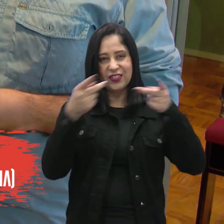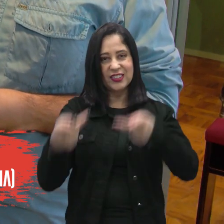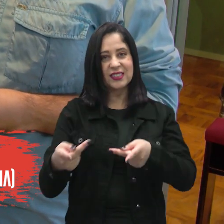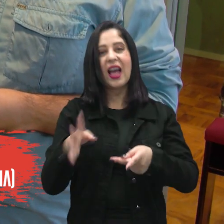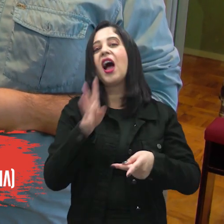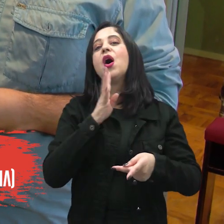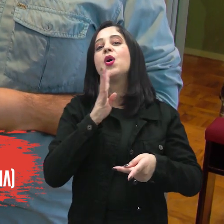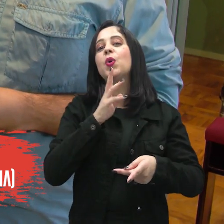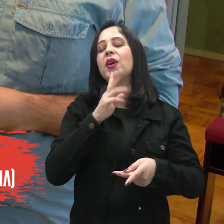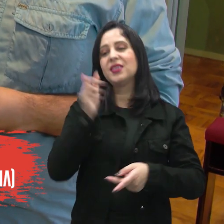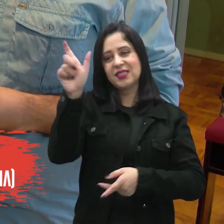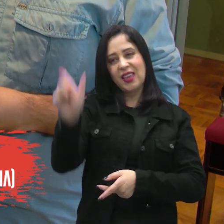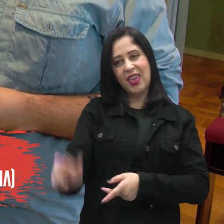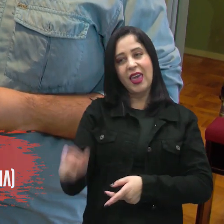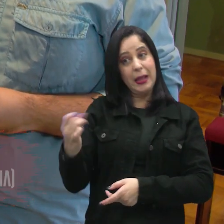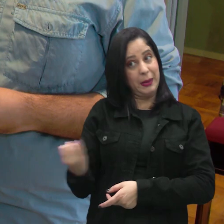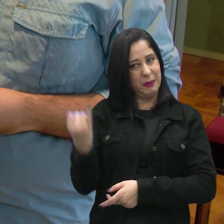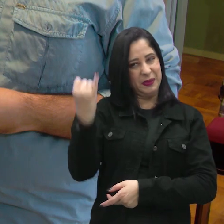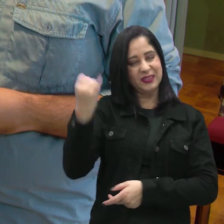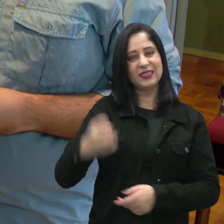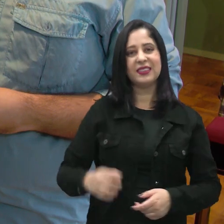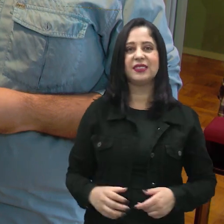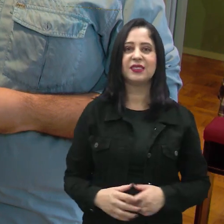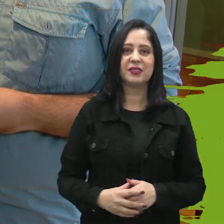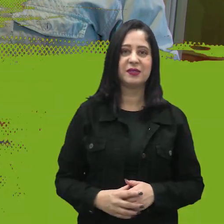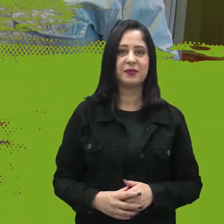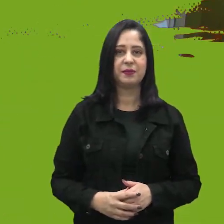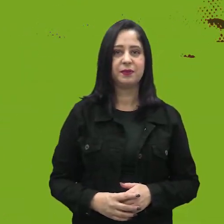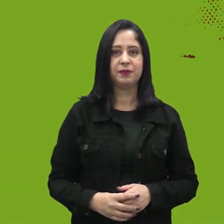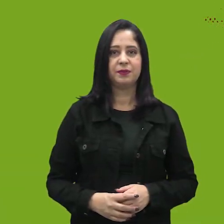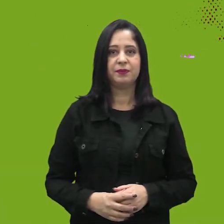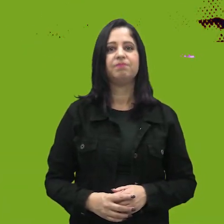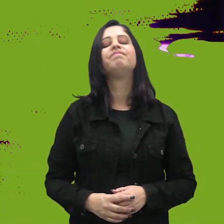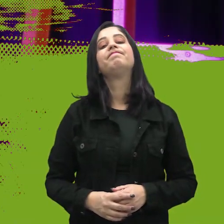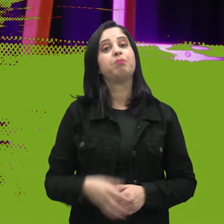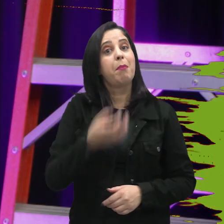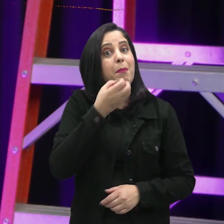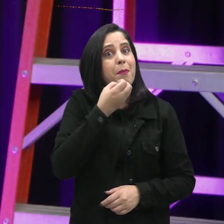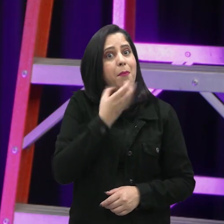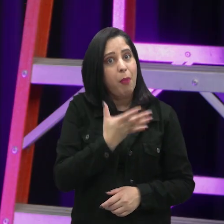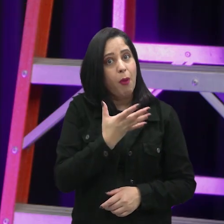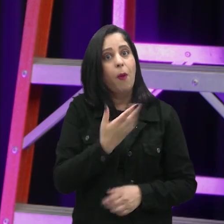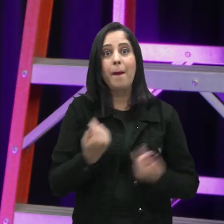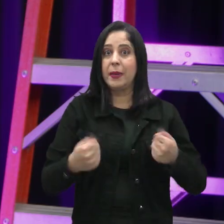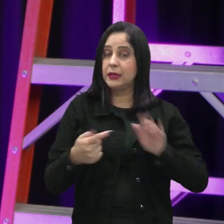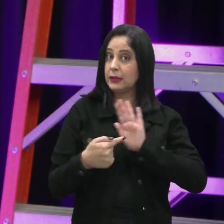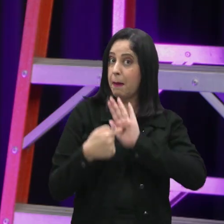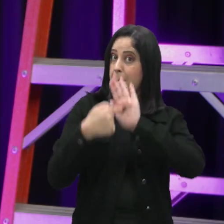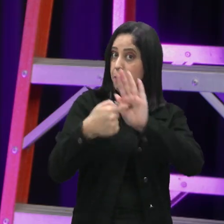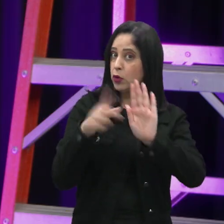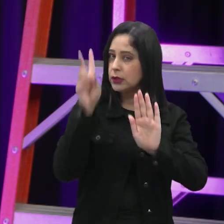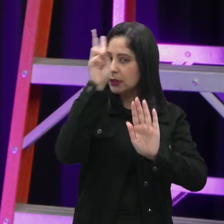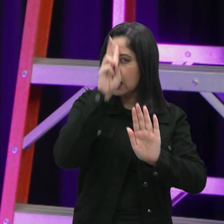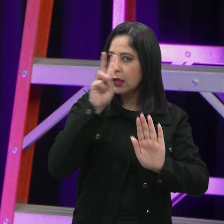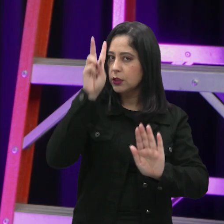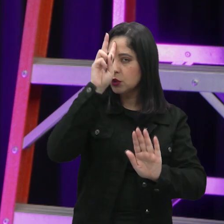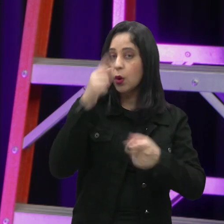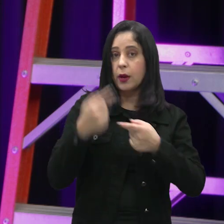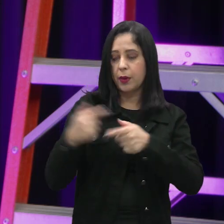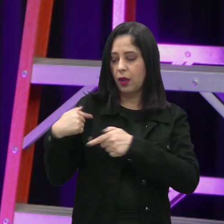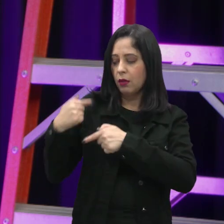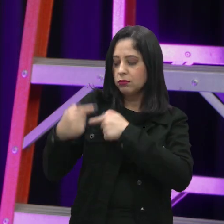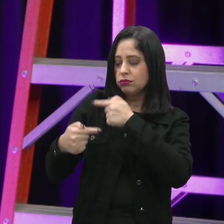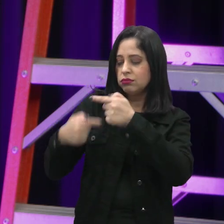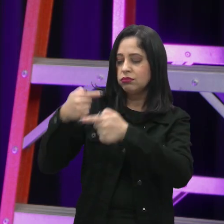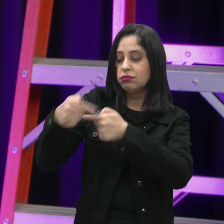conhecer um pouquinho mais da nossa história de uma figura tão importante para São José dos Campos. Bom demais, né? Preservar a história é fundamental para